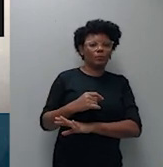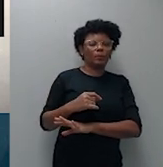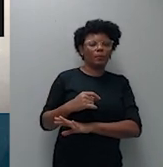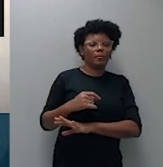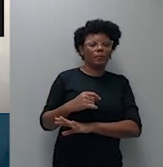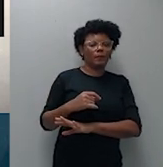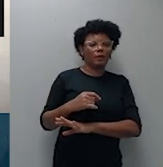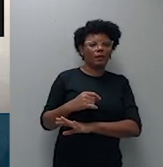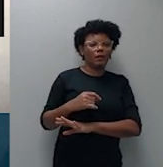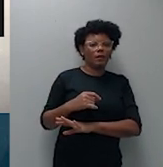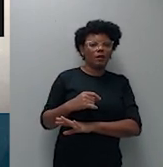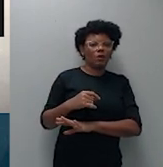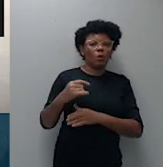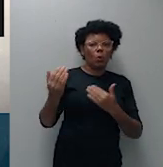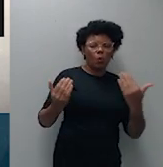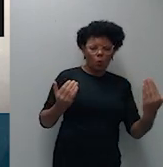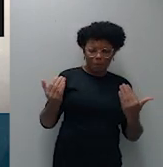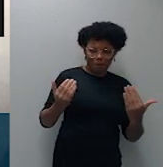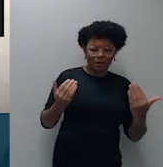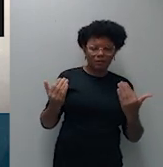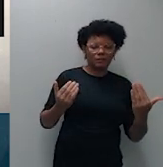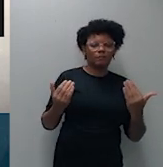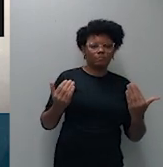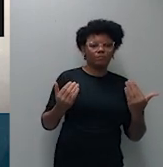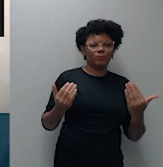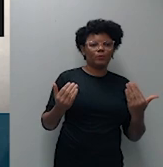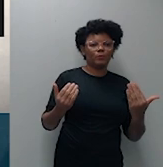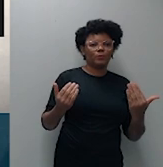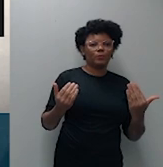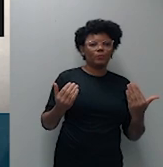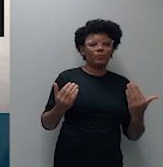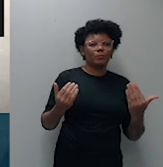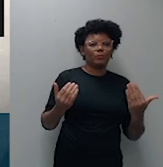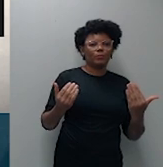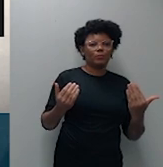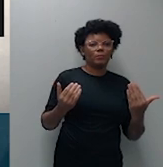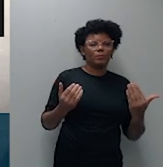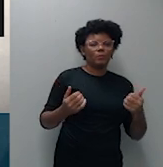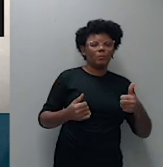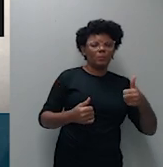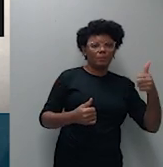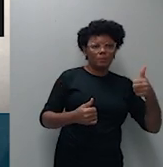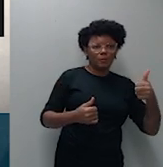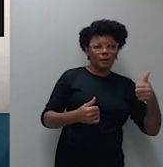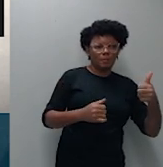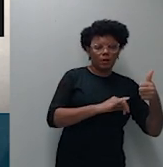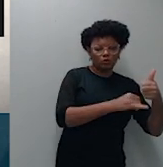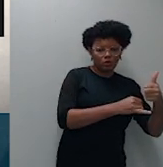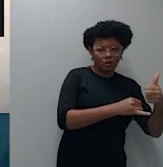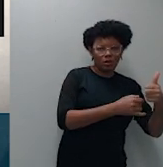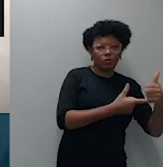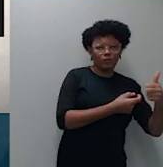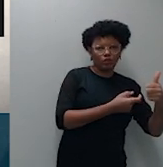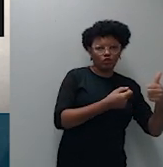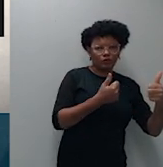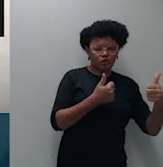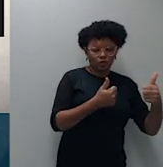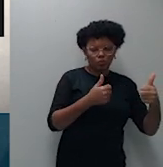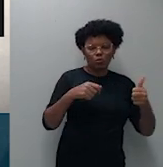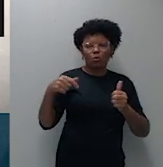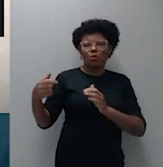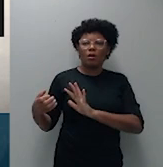de 87530 foram de primeiro de janeiro de 2021